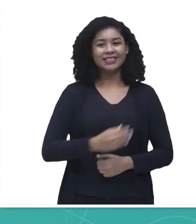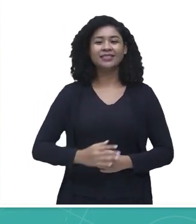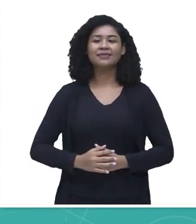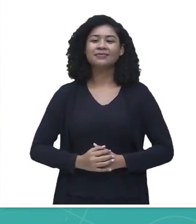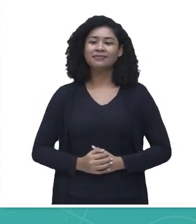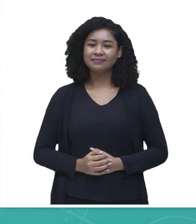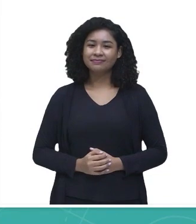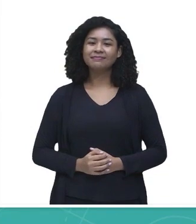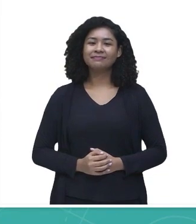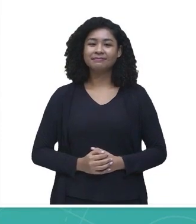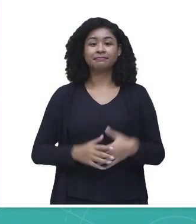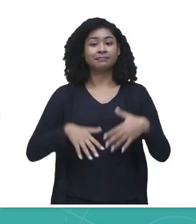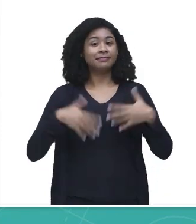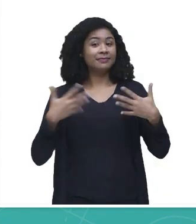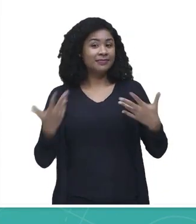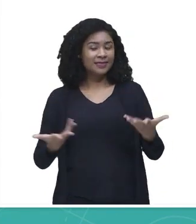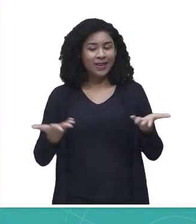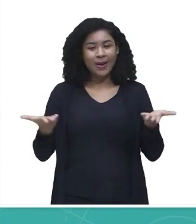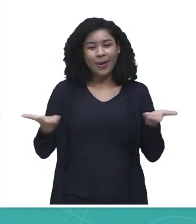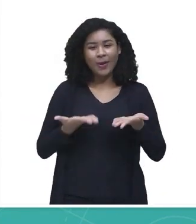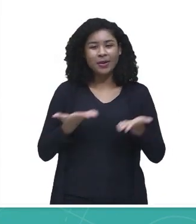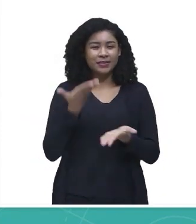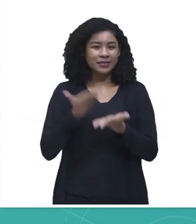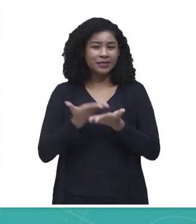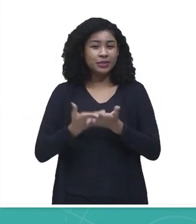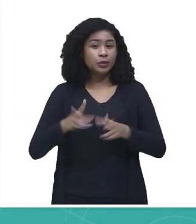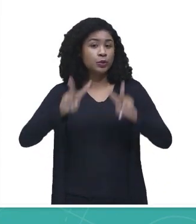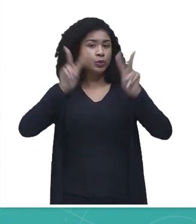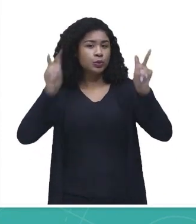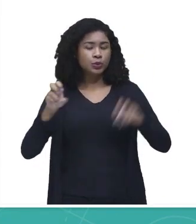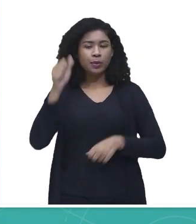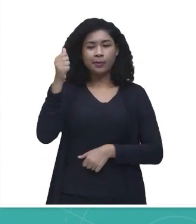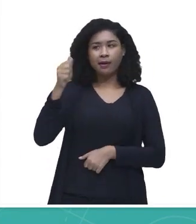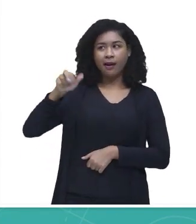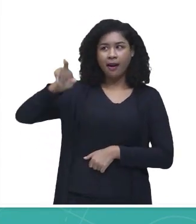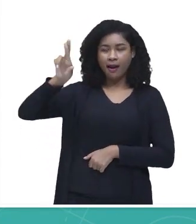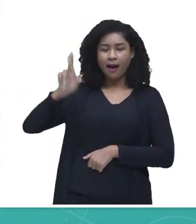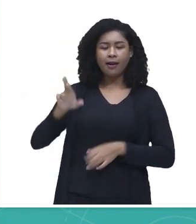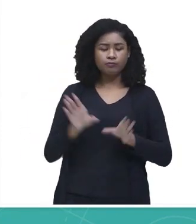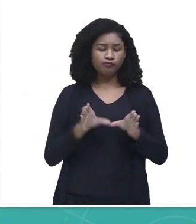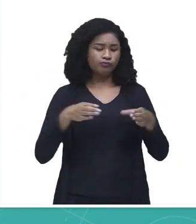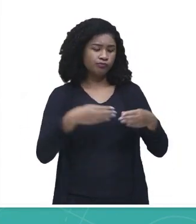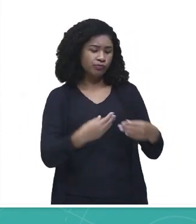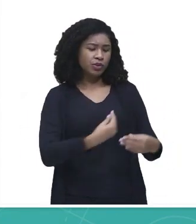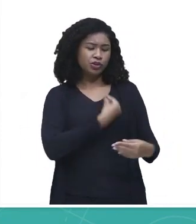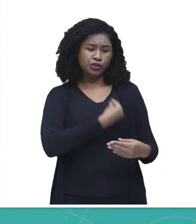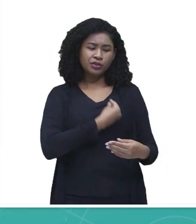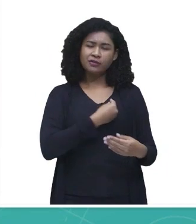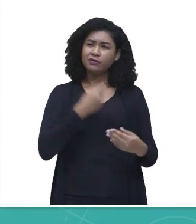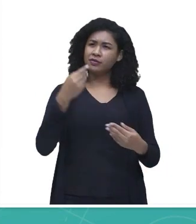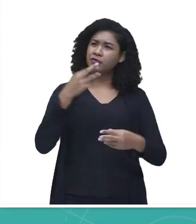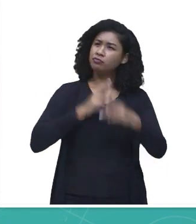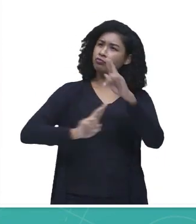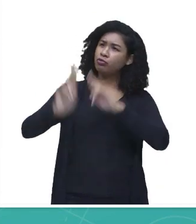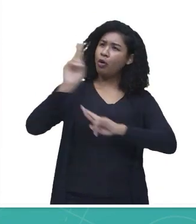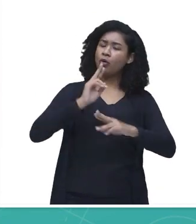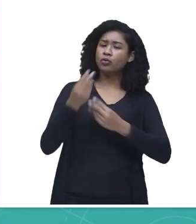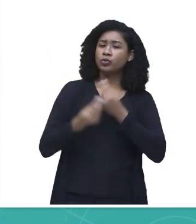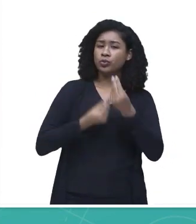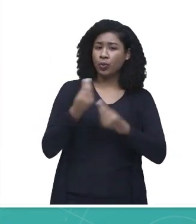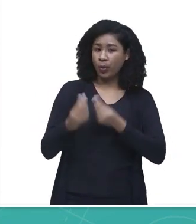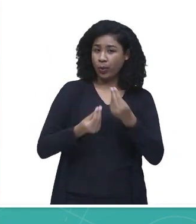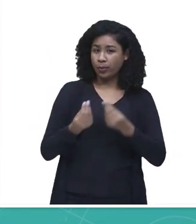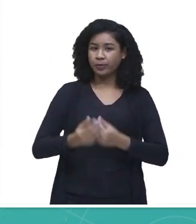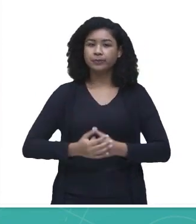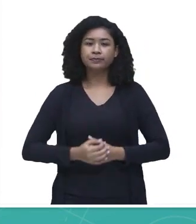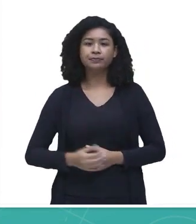Muito bem, então a gente vai ver aí um pouco sobre o ar e a sua relação com os seres vivos, né? Então, vamos lá. O ar, ele